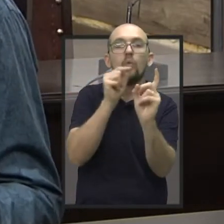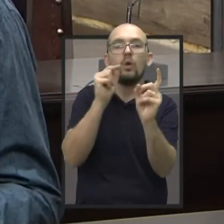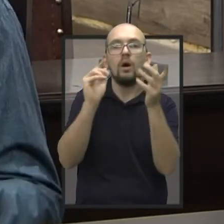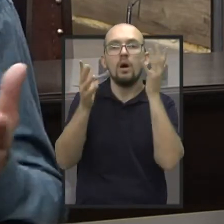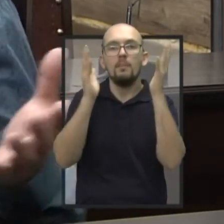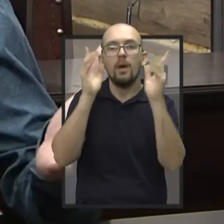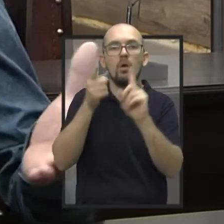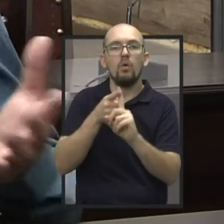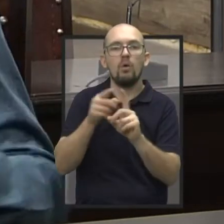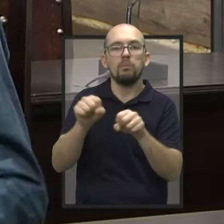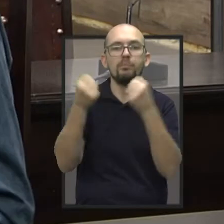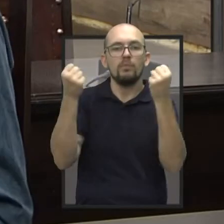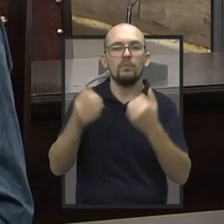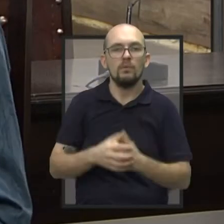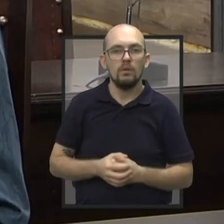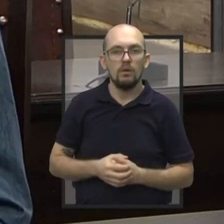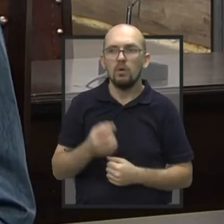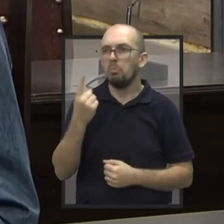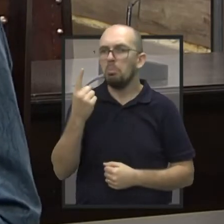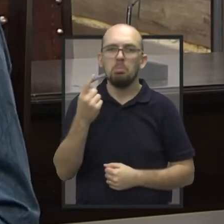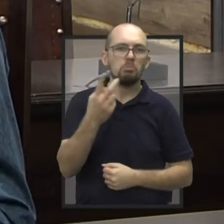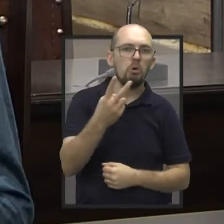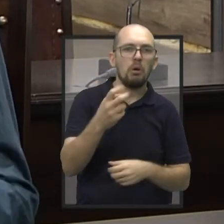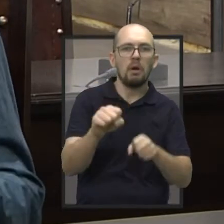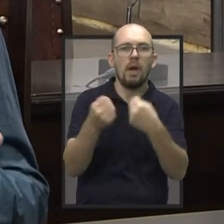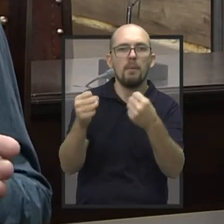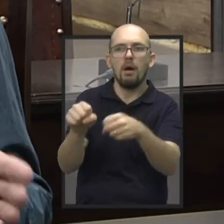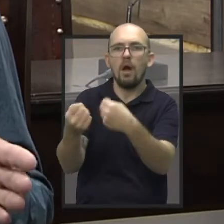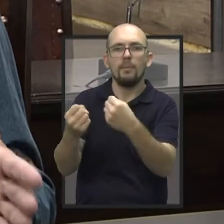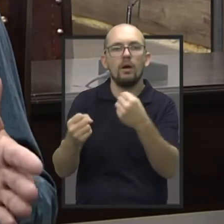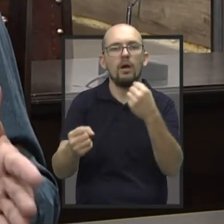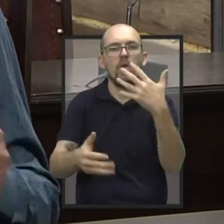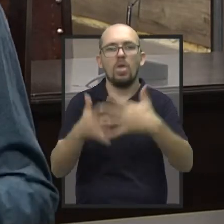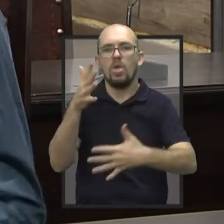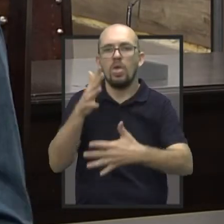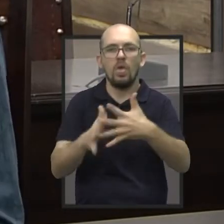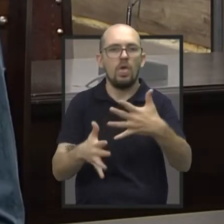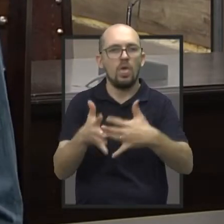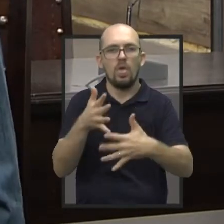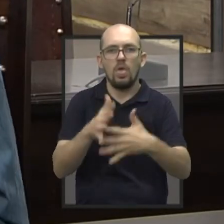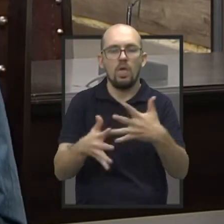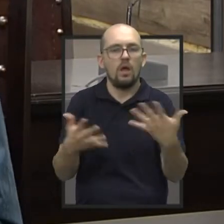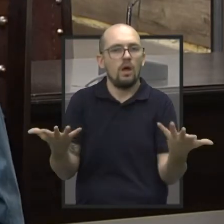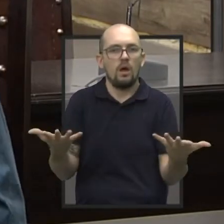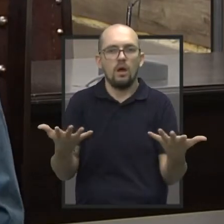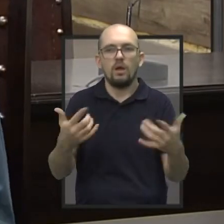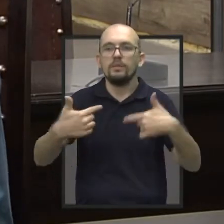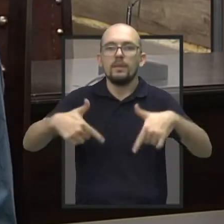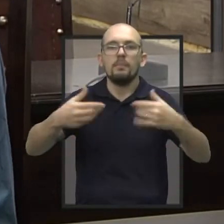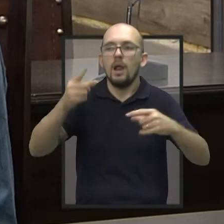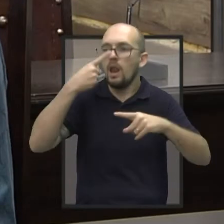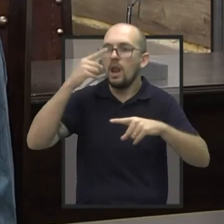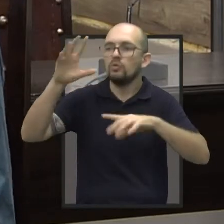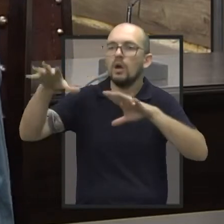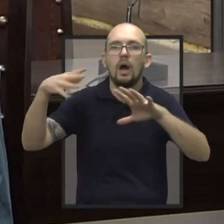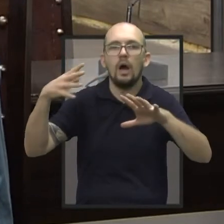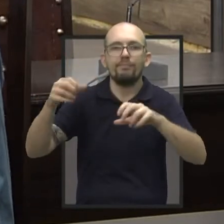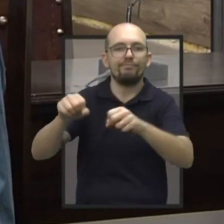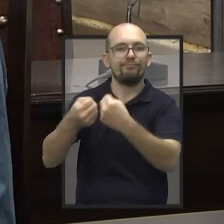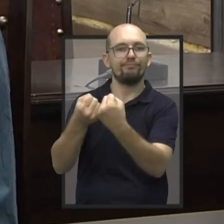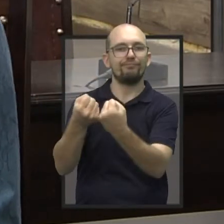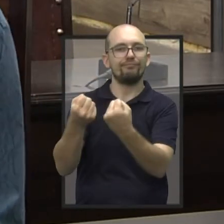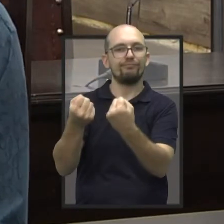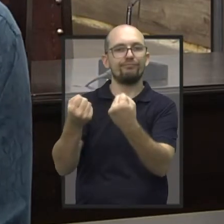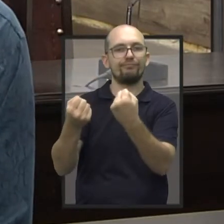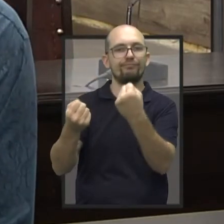não quebra, um, dois, às vezes três caminhão, atrapalhando todo o trabalho dos coletores de lixo e também da população. Já briguei muito,